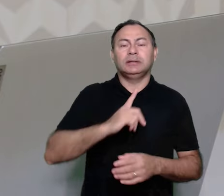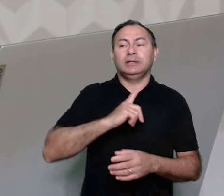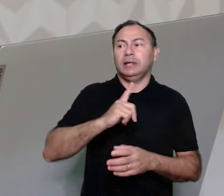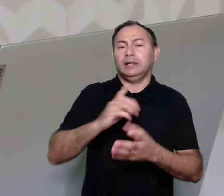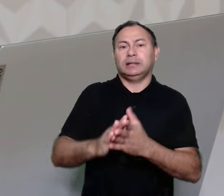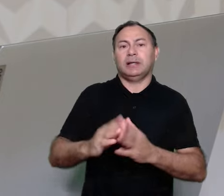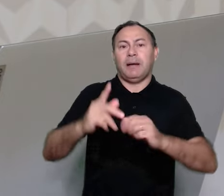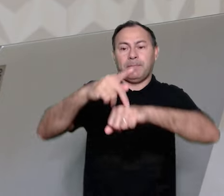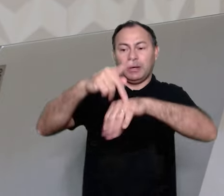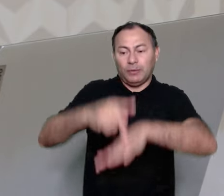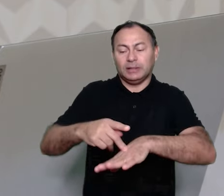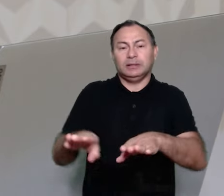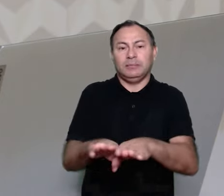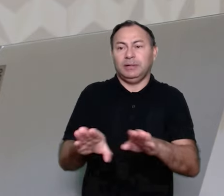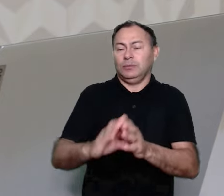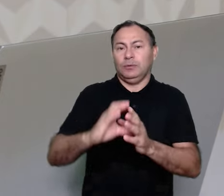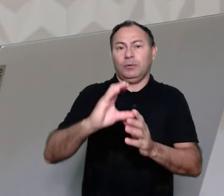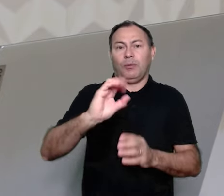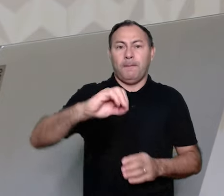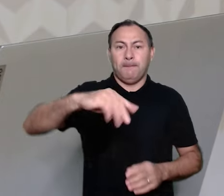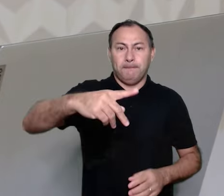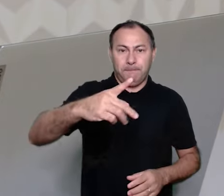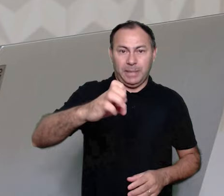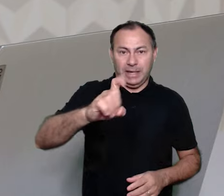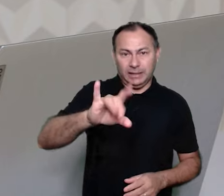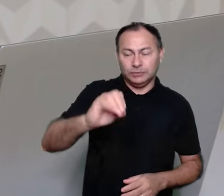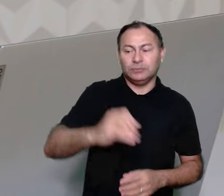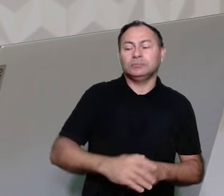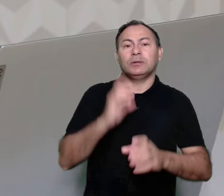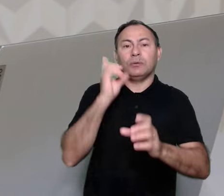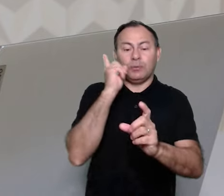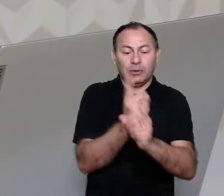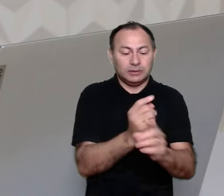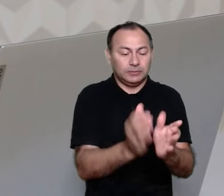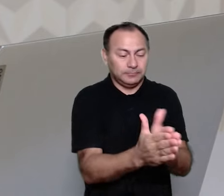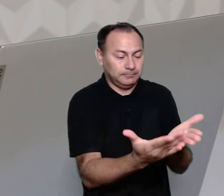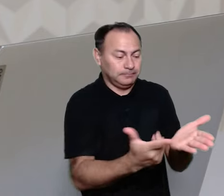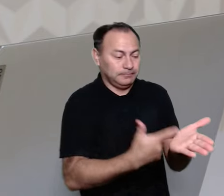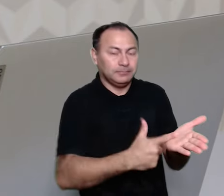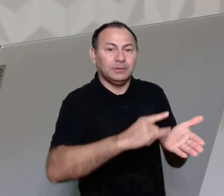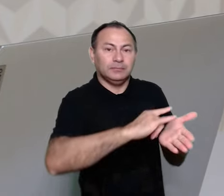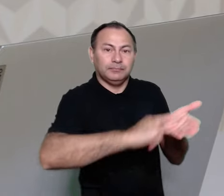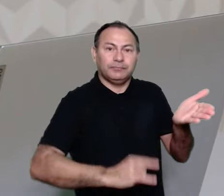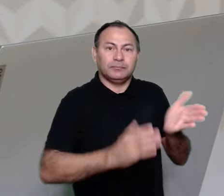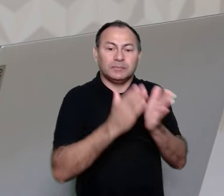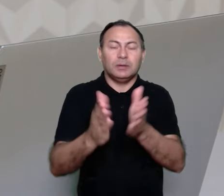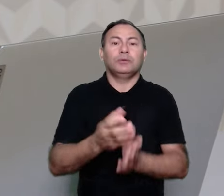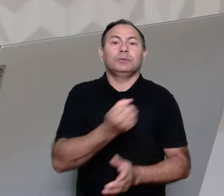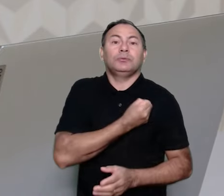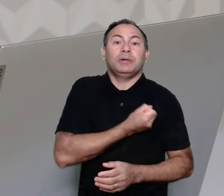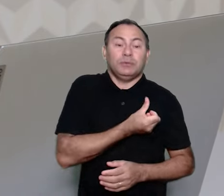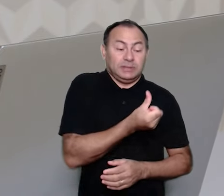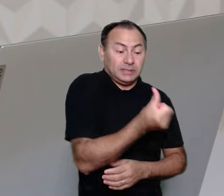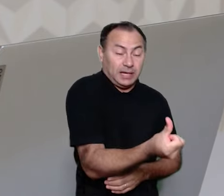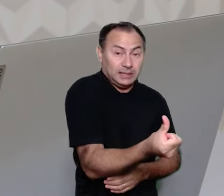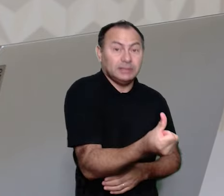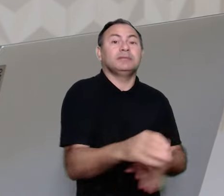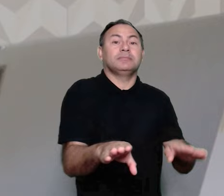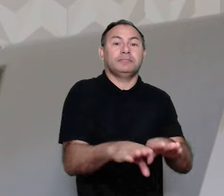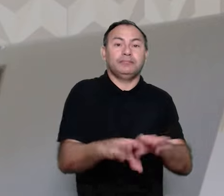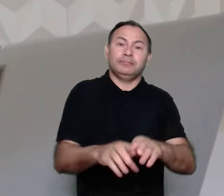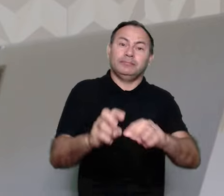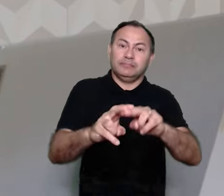aqui no compêndio do Vaticano, segundo, então se encontra ali a Lumen Gentium, você pode estar acompanhando a partir do número